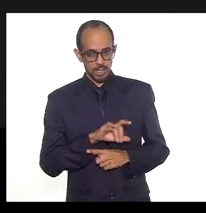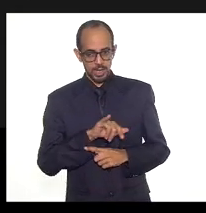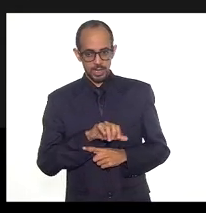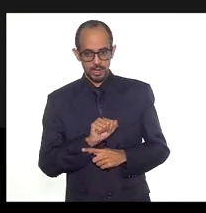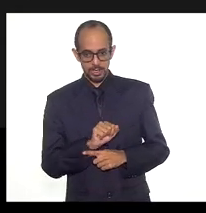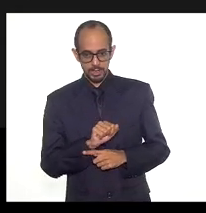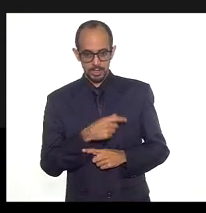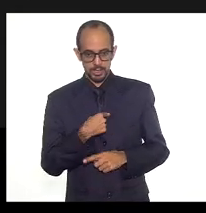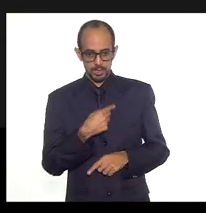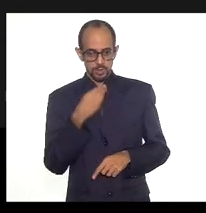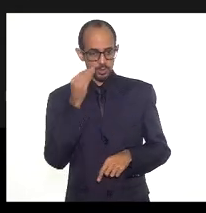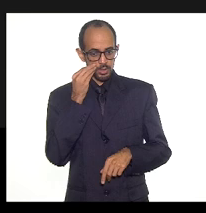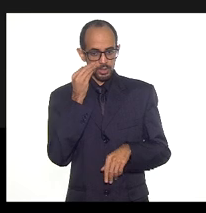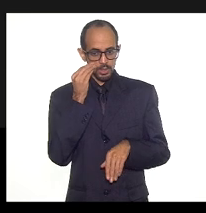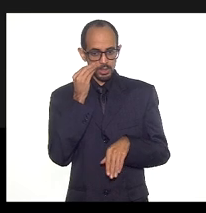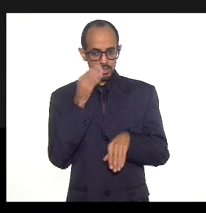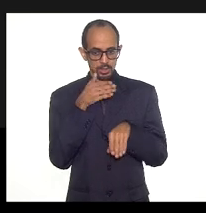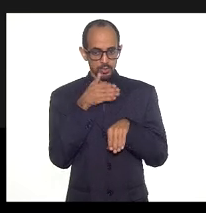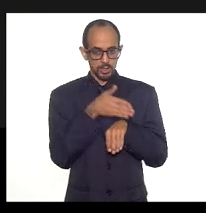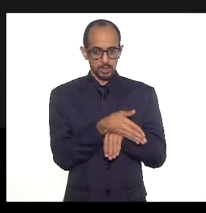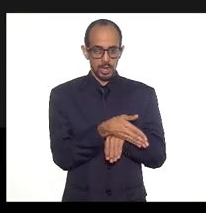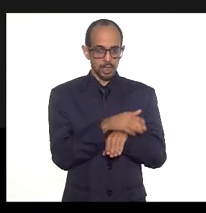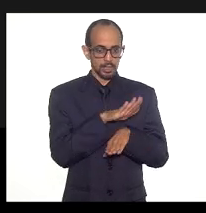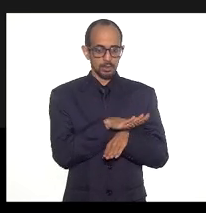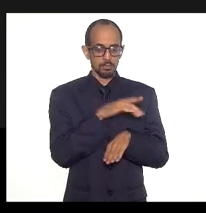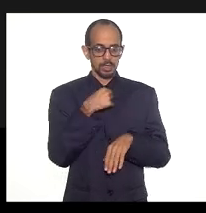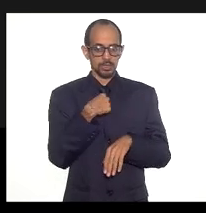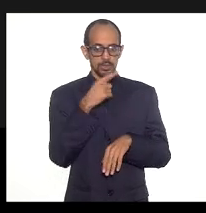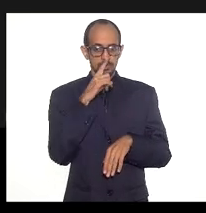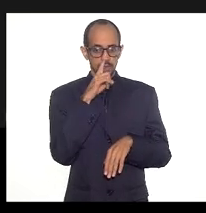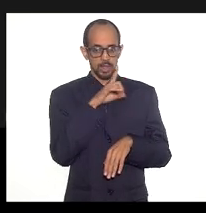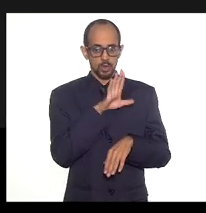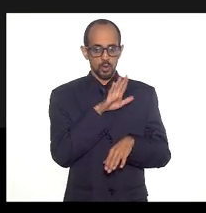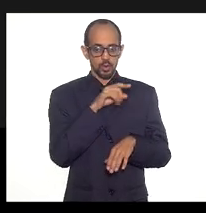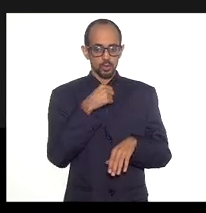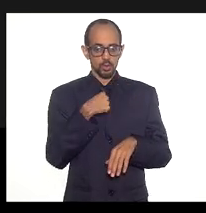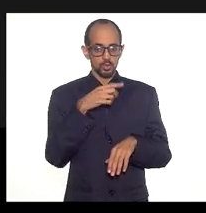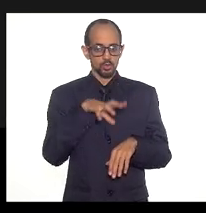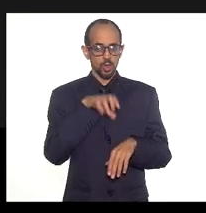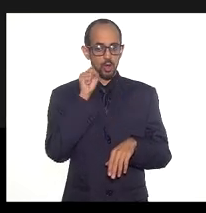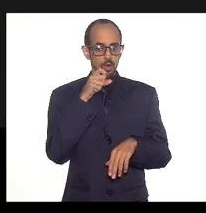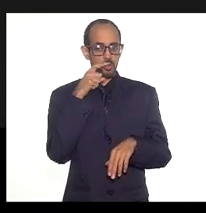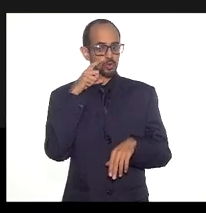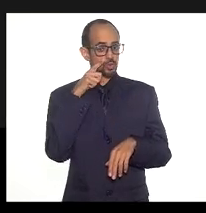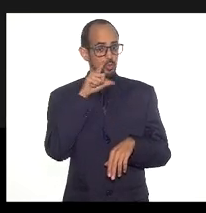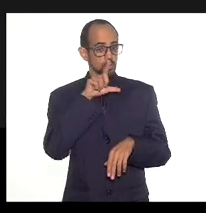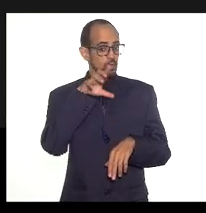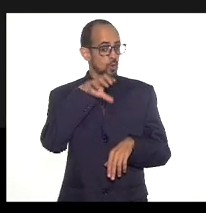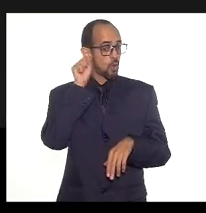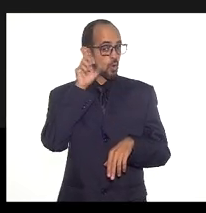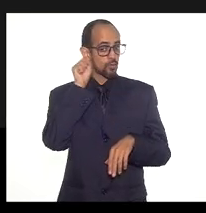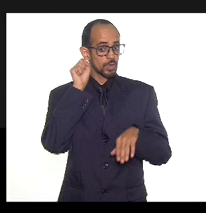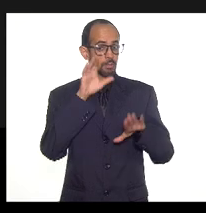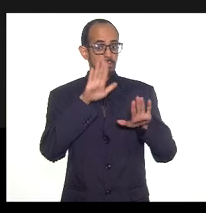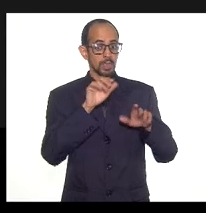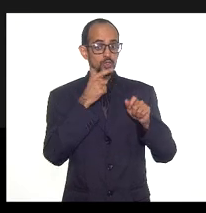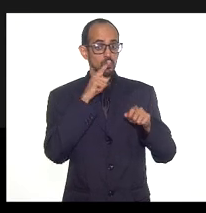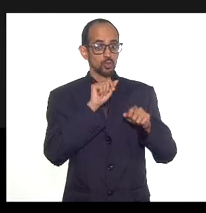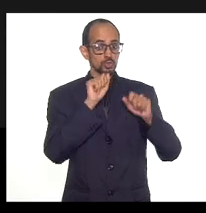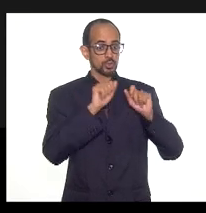com o vídeo e não estou Sim. conseguindo. Só estou te ouvindo, você estou te vendo, mas eu não estou conseguindo